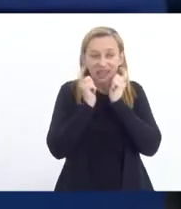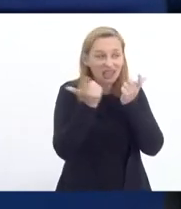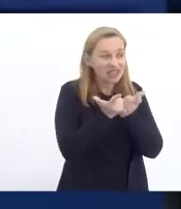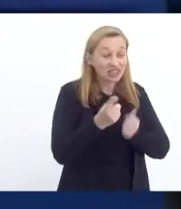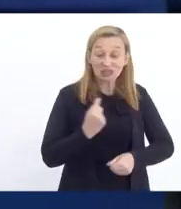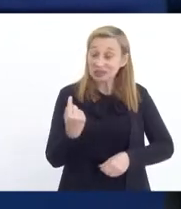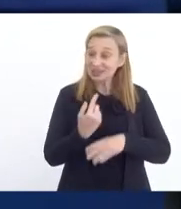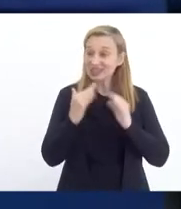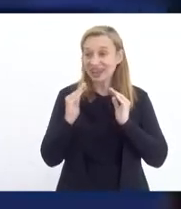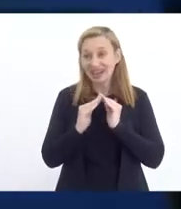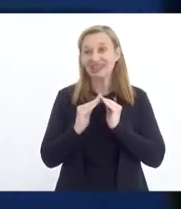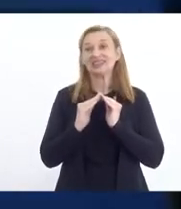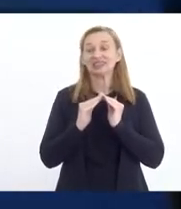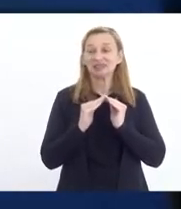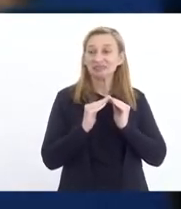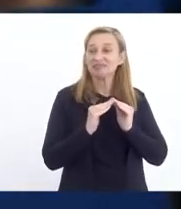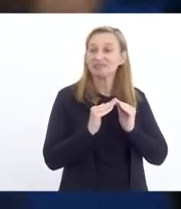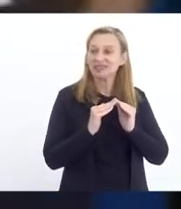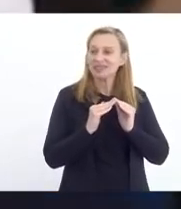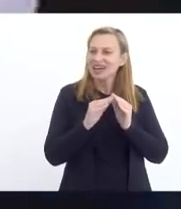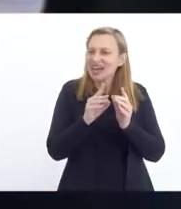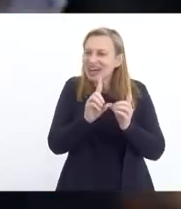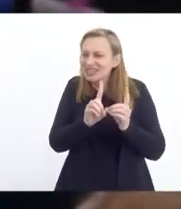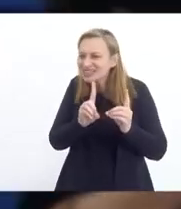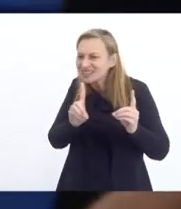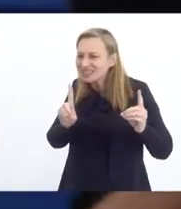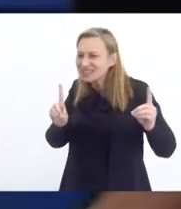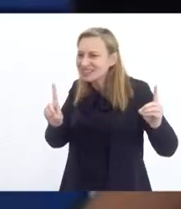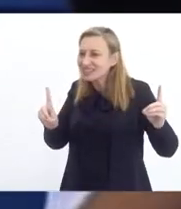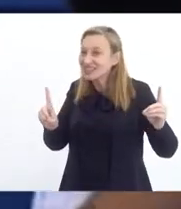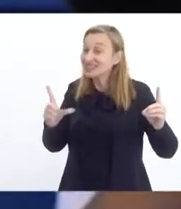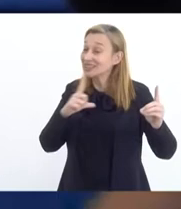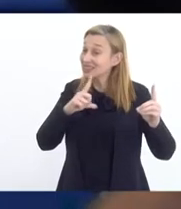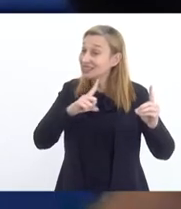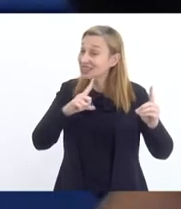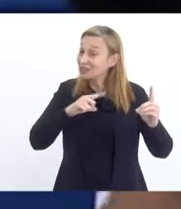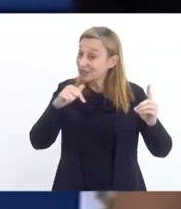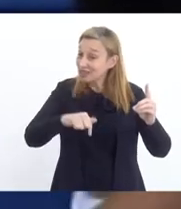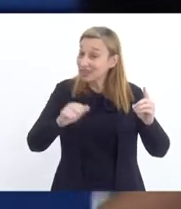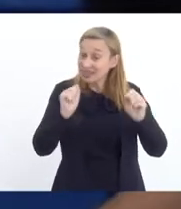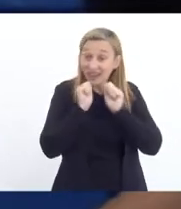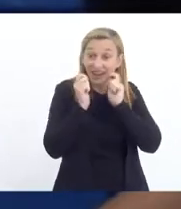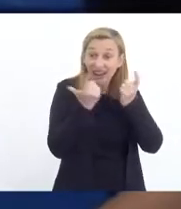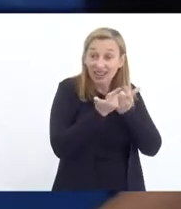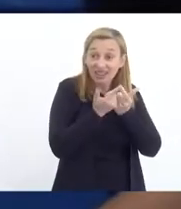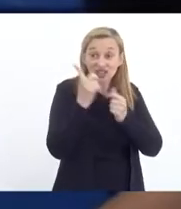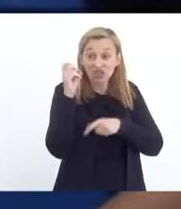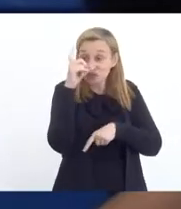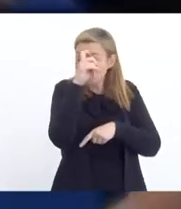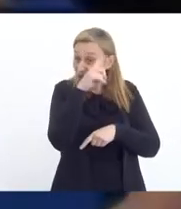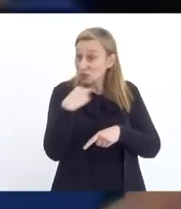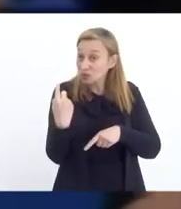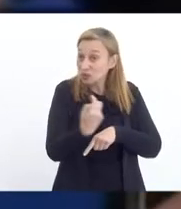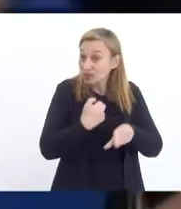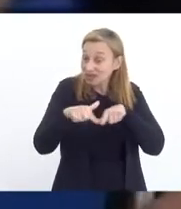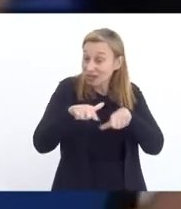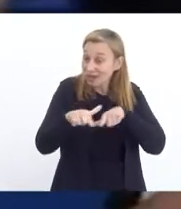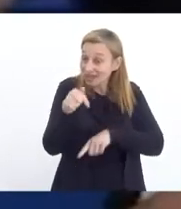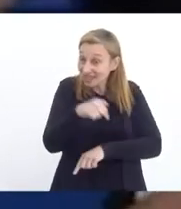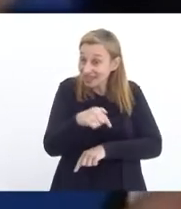casa. A distância, né, que nós temos aqui da LERJ dificulta muito os nossos trabalhos